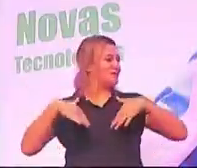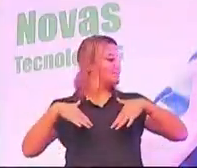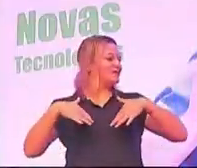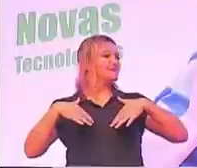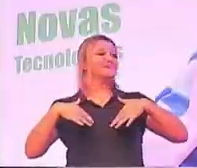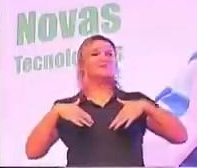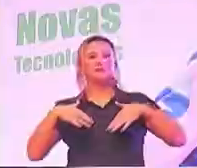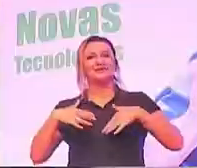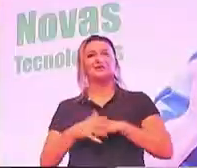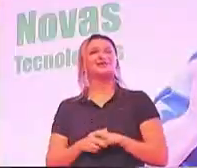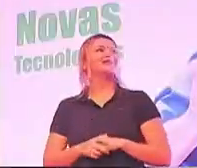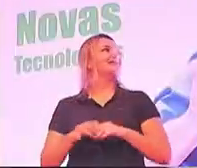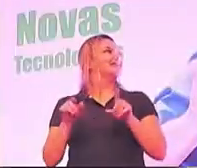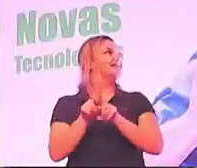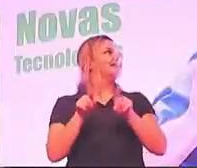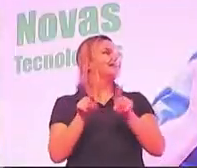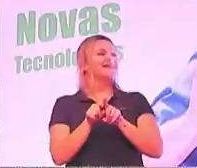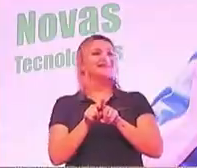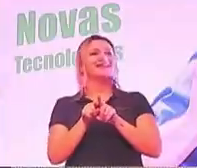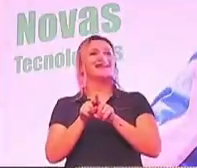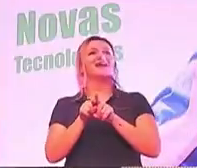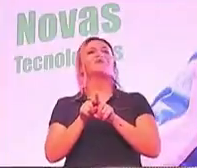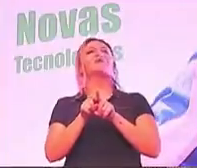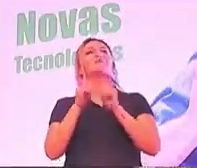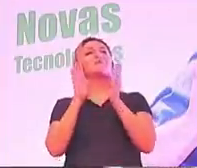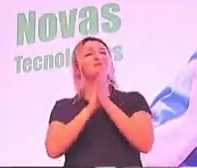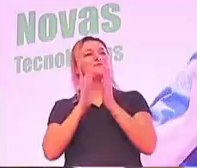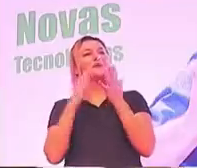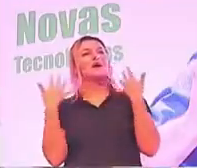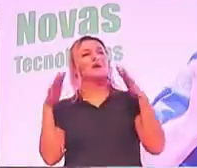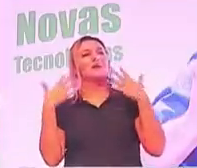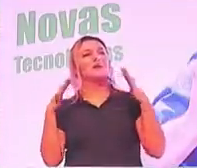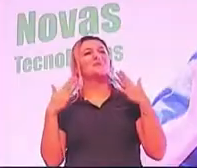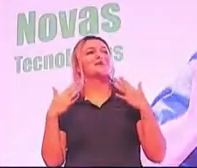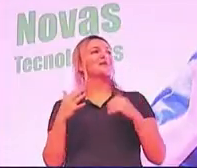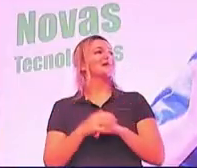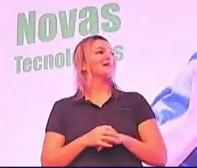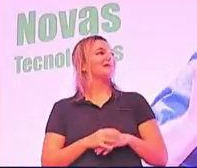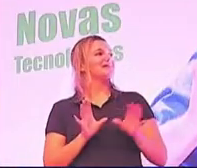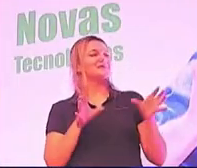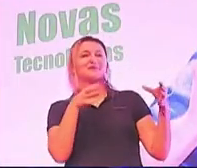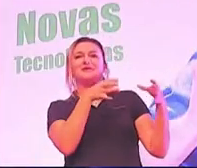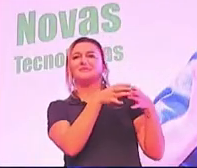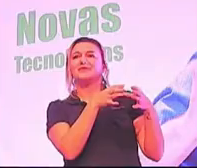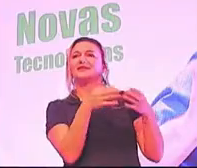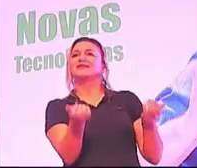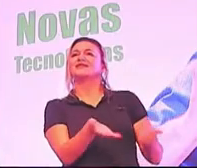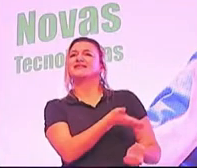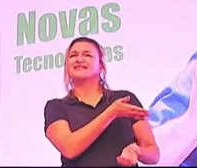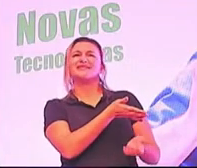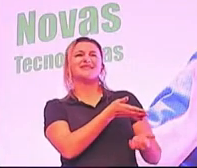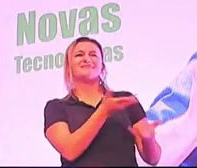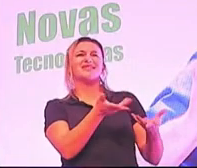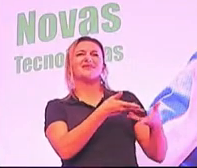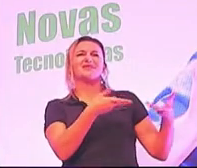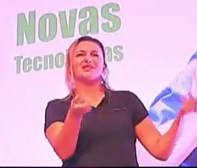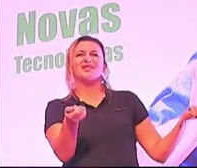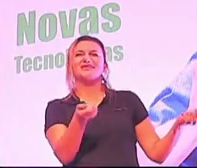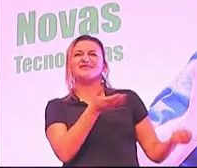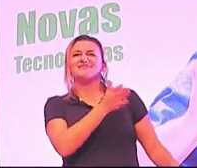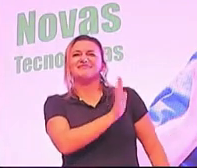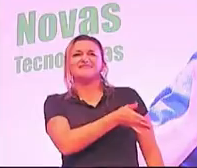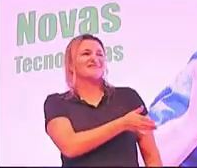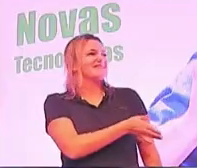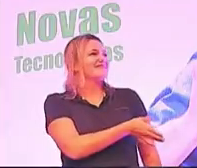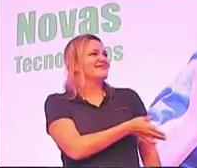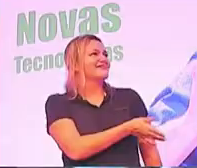E mais duas, e mais uma salva de palmas para essa banda maravilhosa aqui, que eu virei fã já.